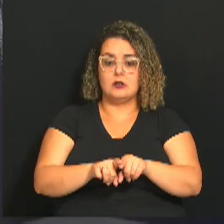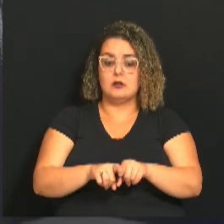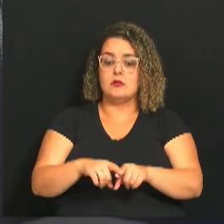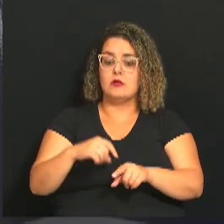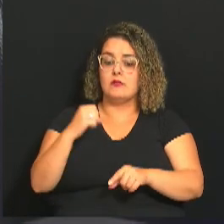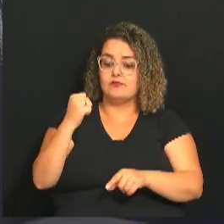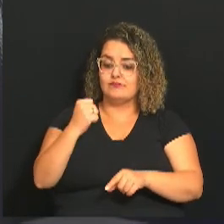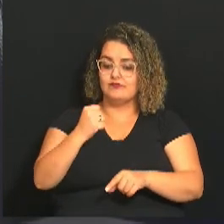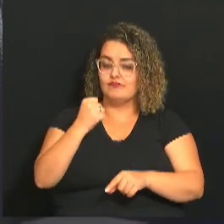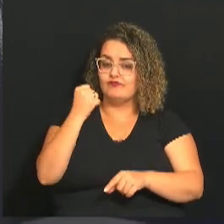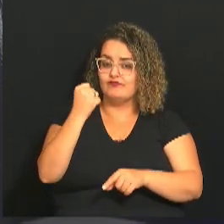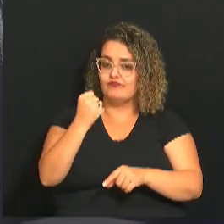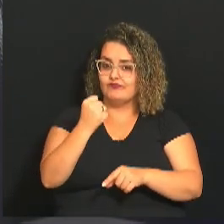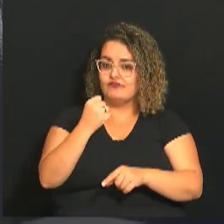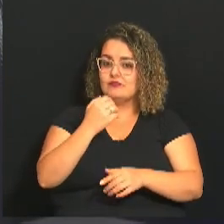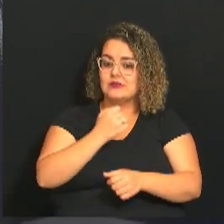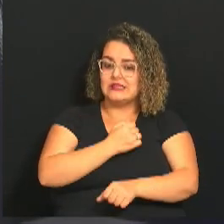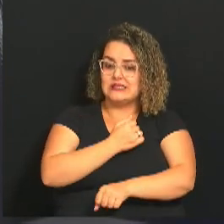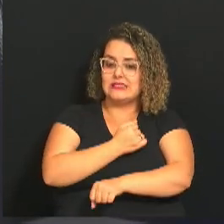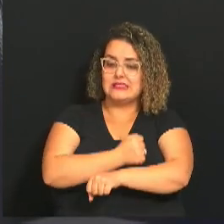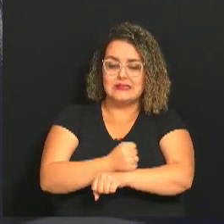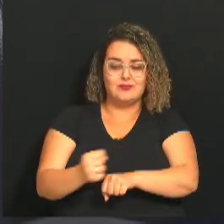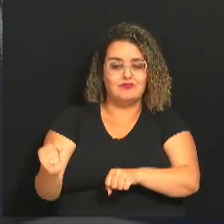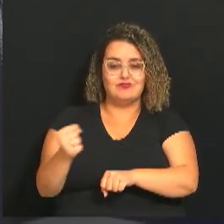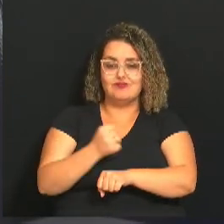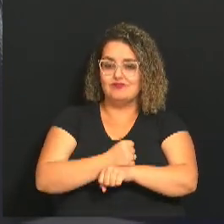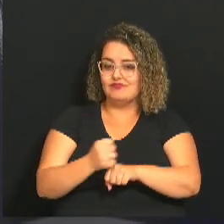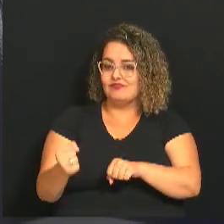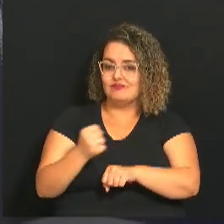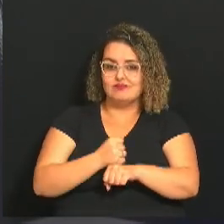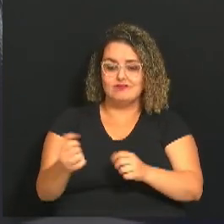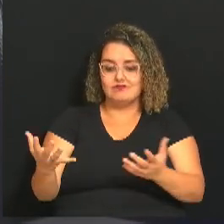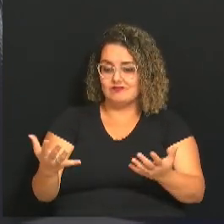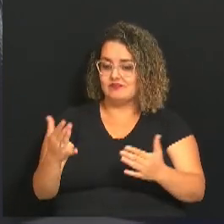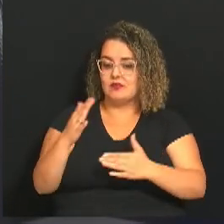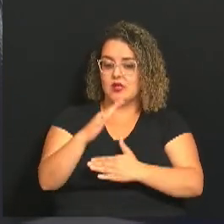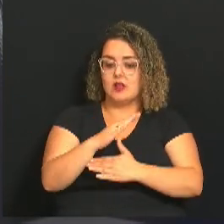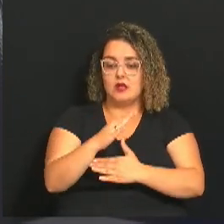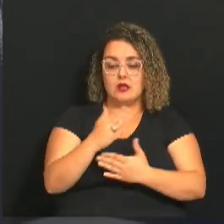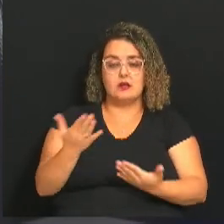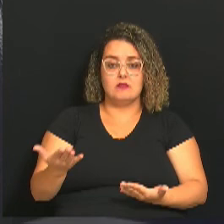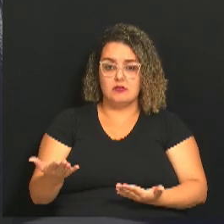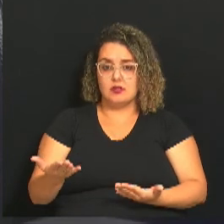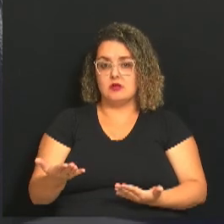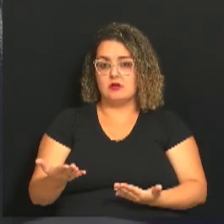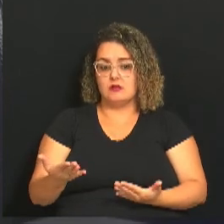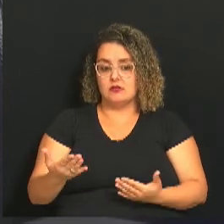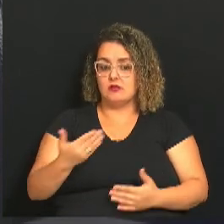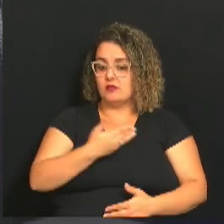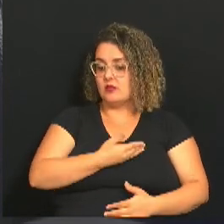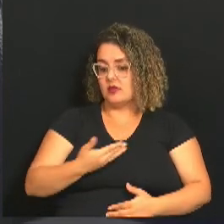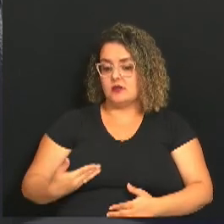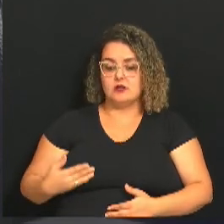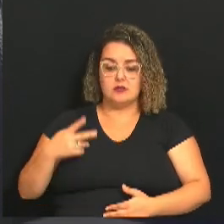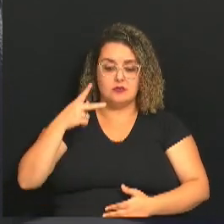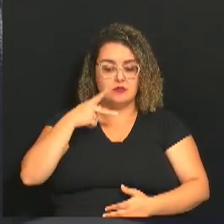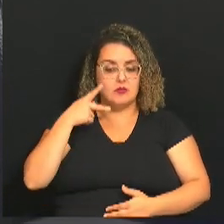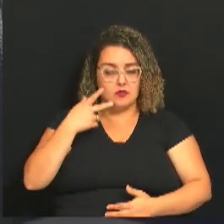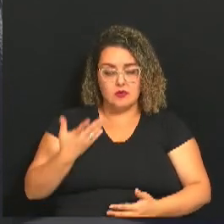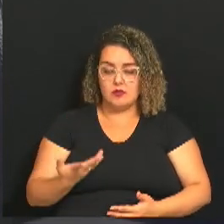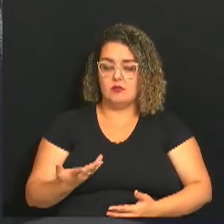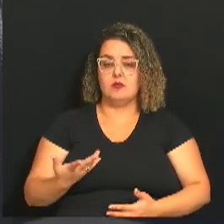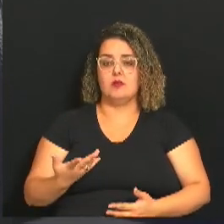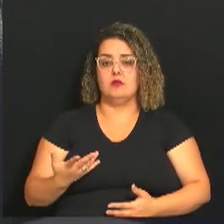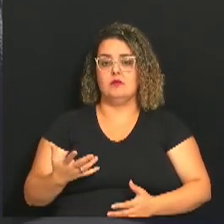esses eventos extremos e uma Câmara Municipal, um poder público, né,